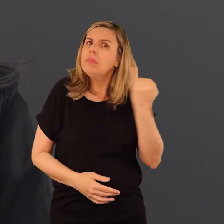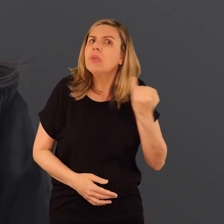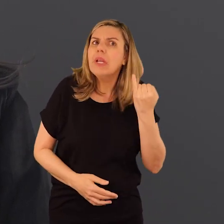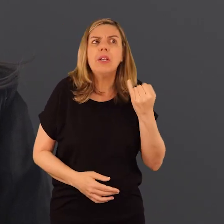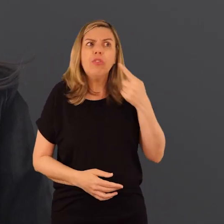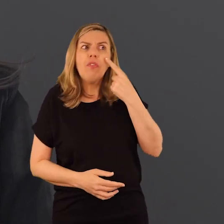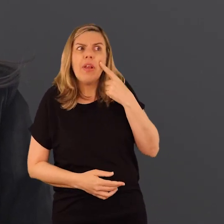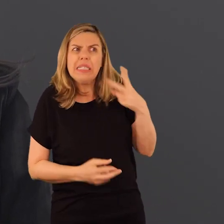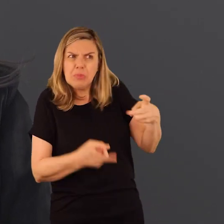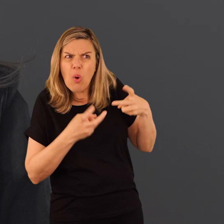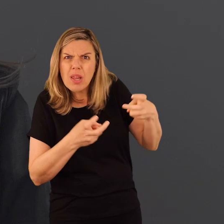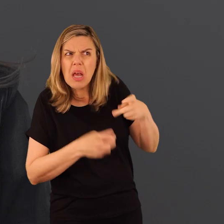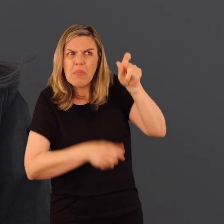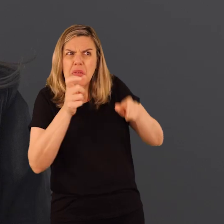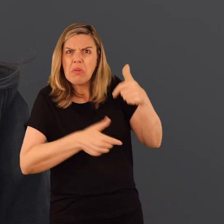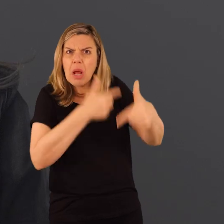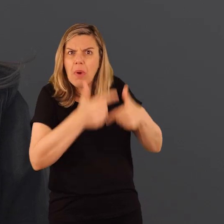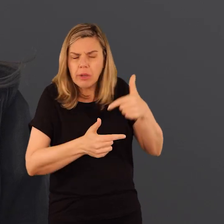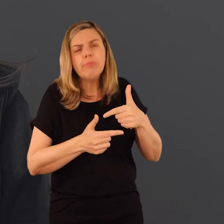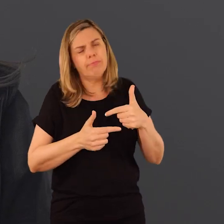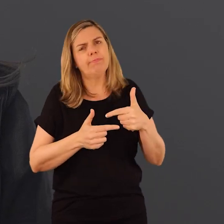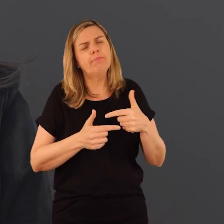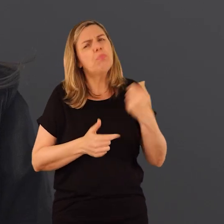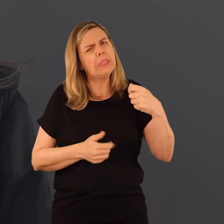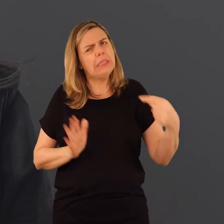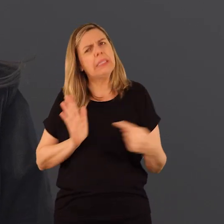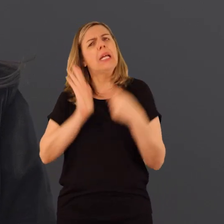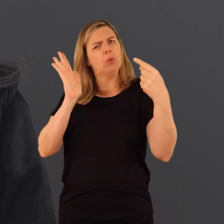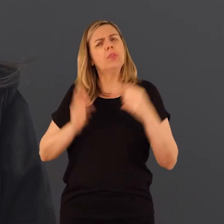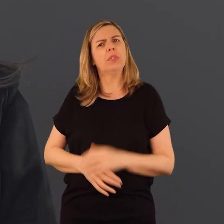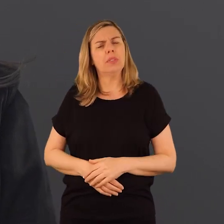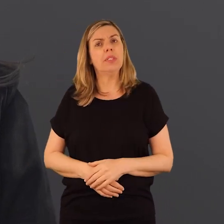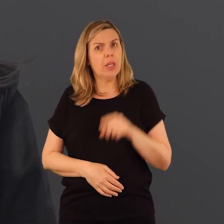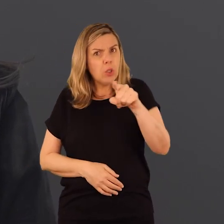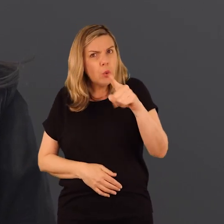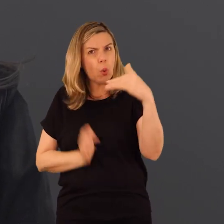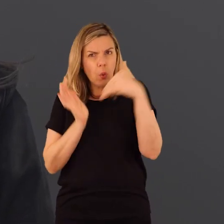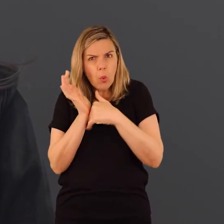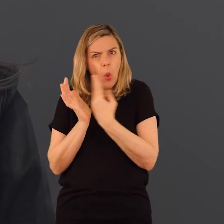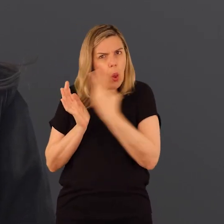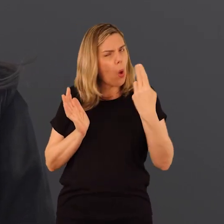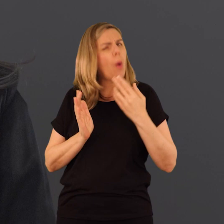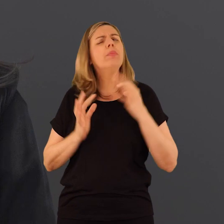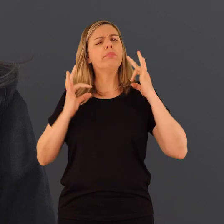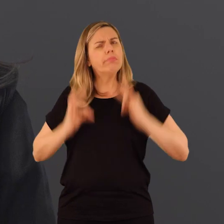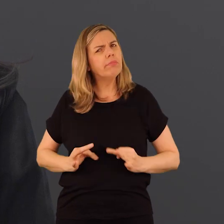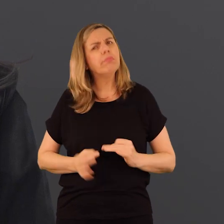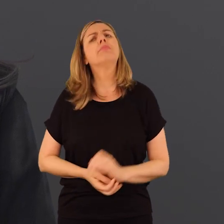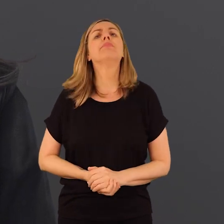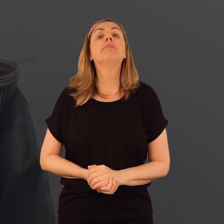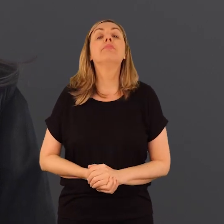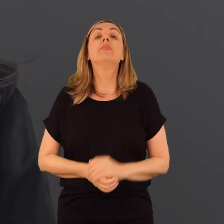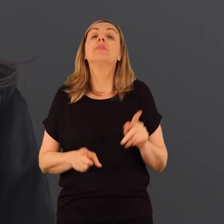de exploração envolvendo trabalhadores, denuncie. A sua identificação será mantida em